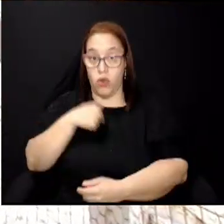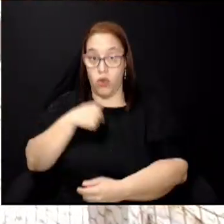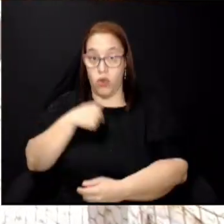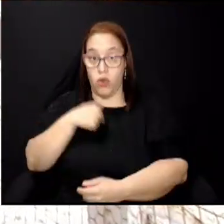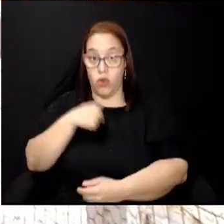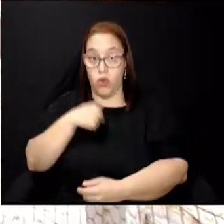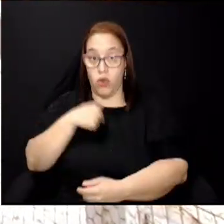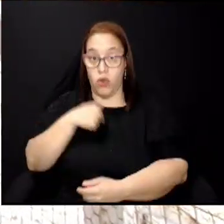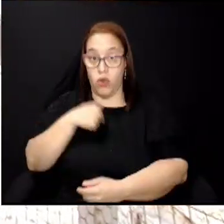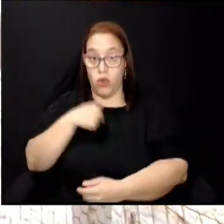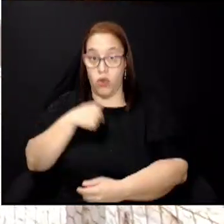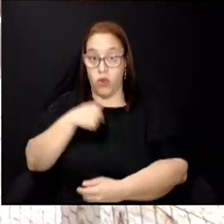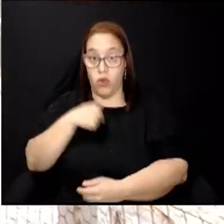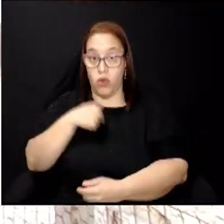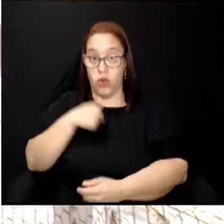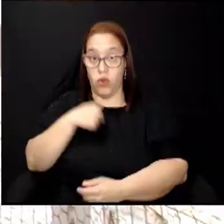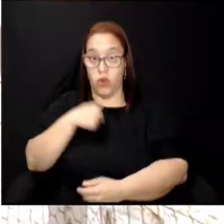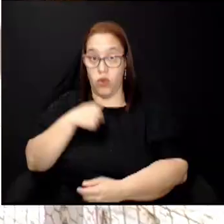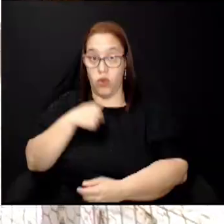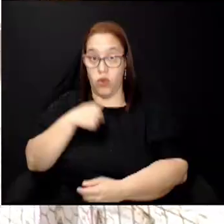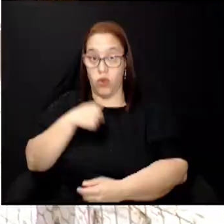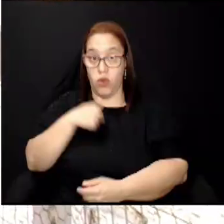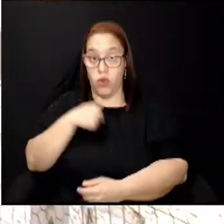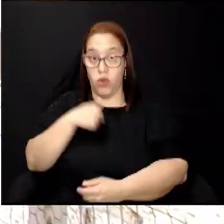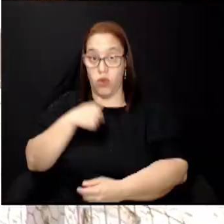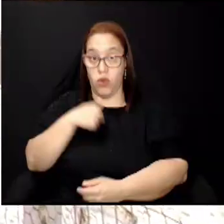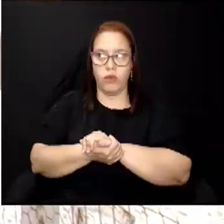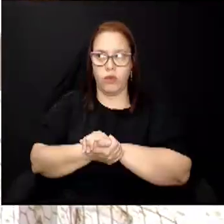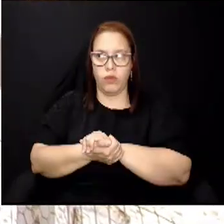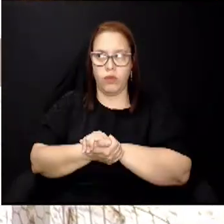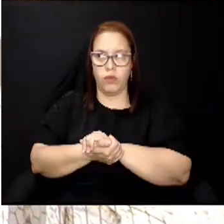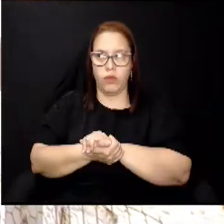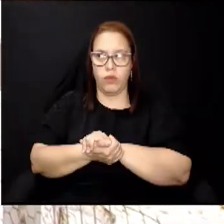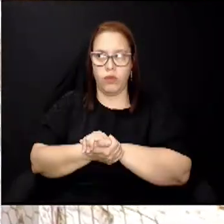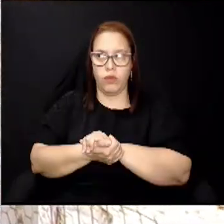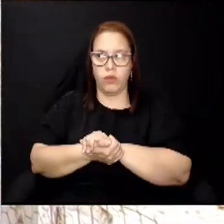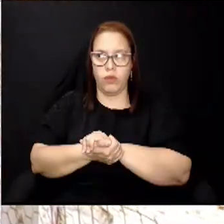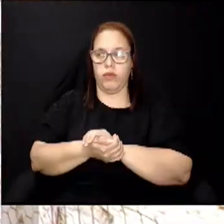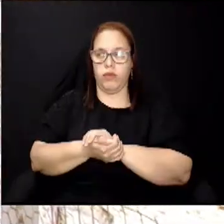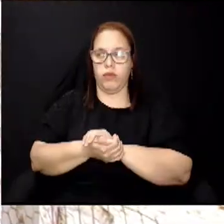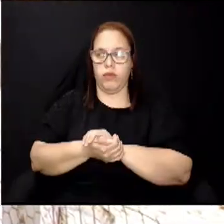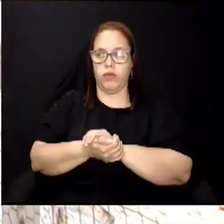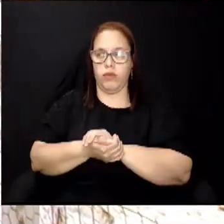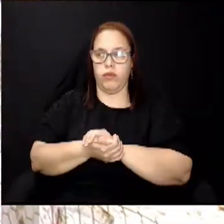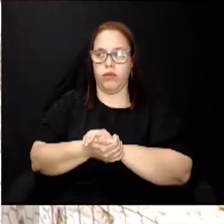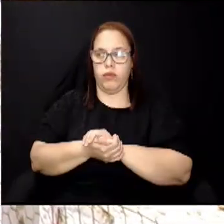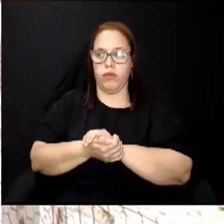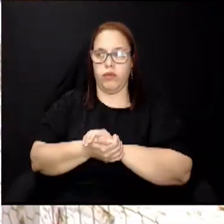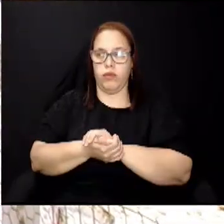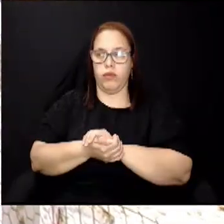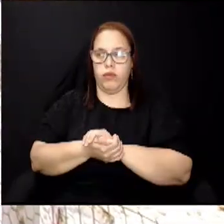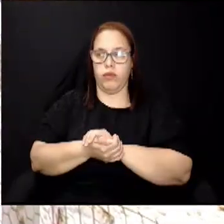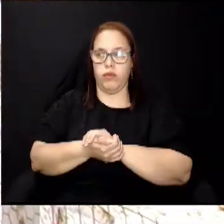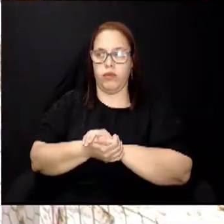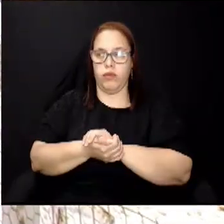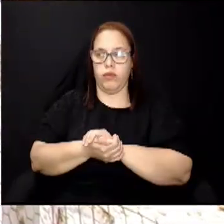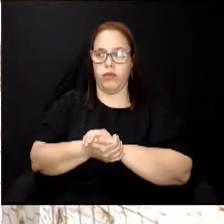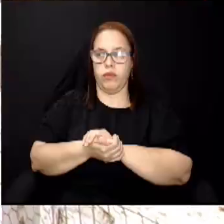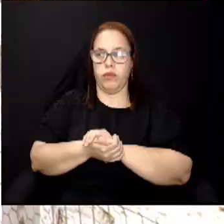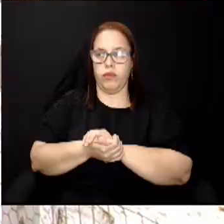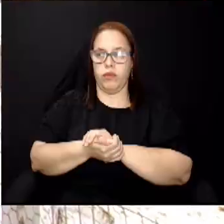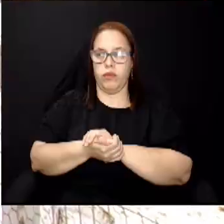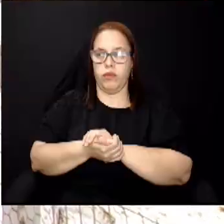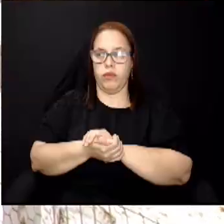silvestres. Então a gente também dimensiona o quê? A dieta de animais mantidos, como a gente chama, ex situ, fora do ambiente deles,